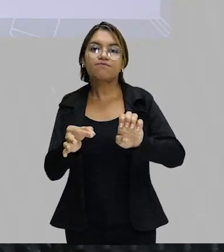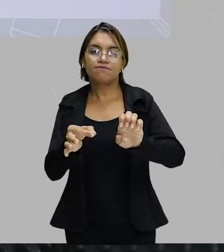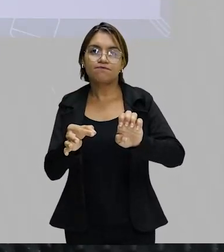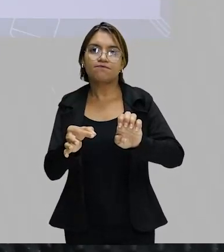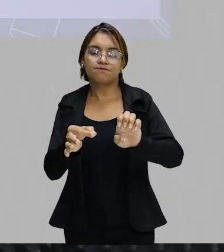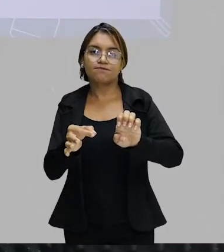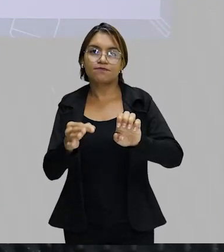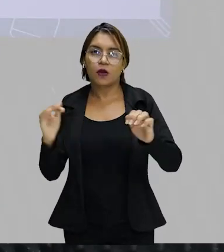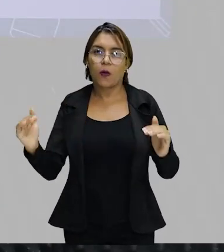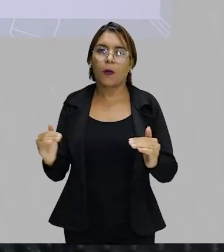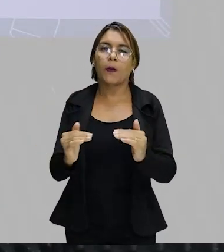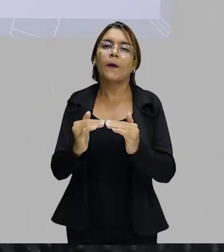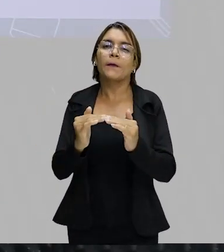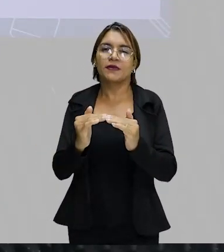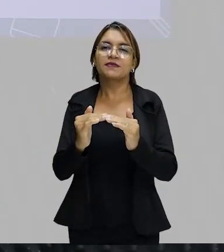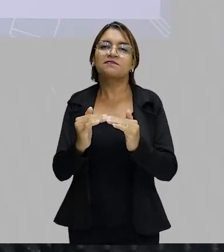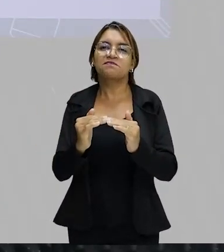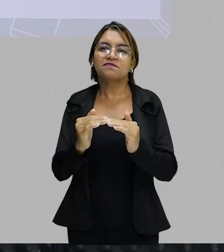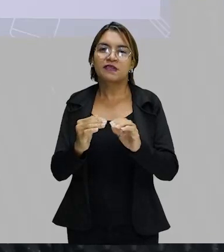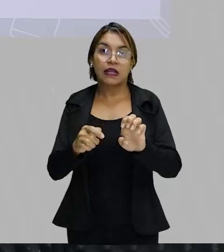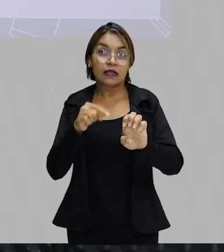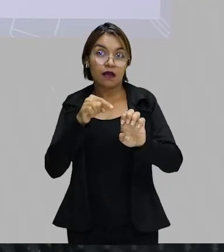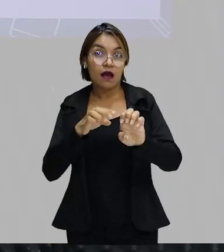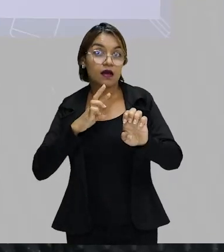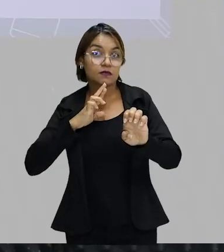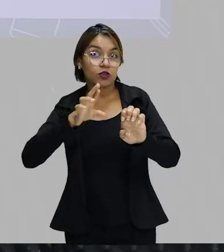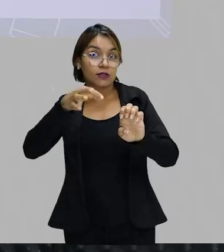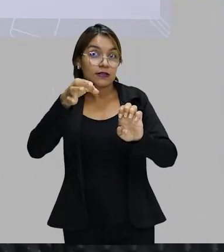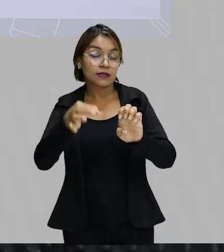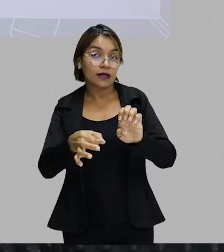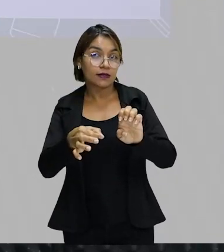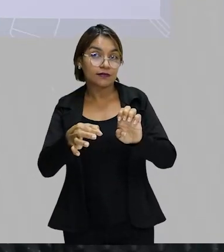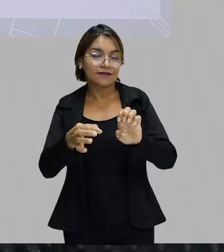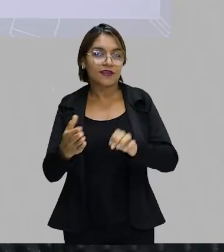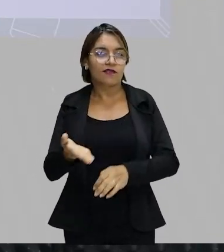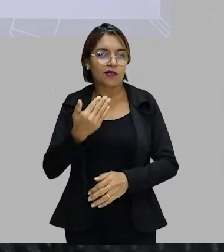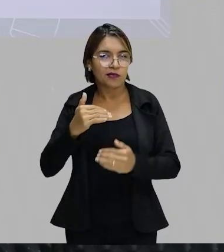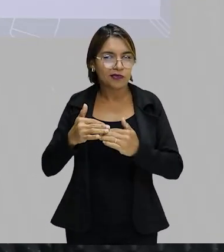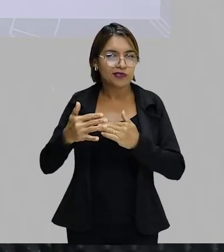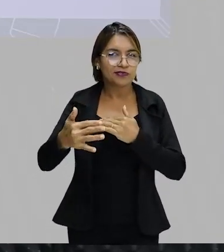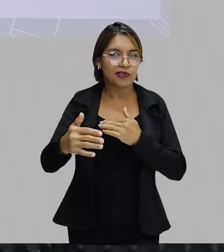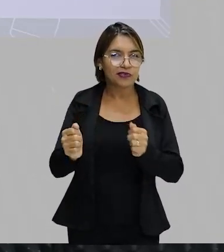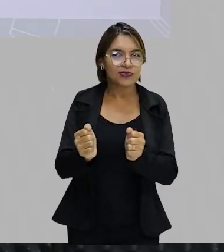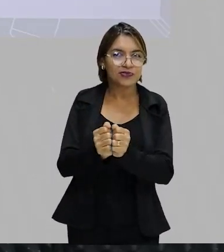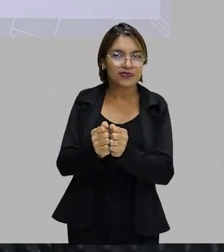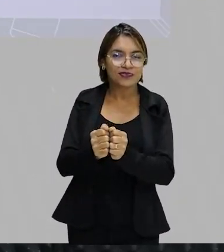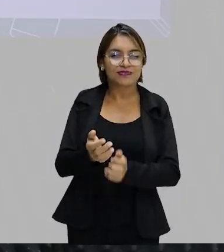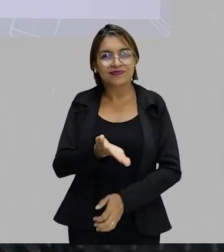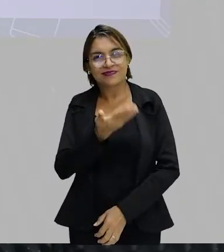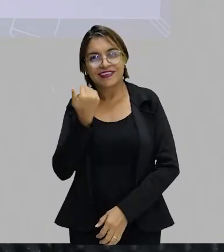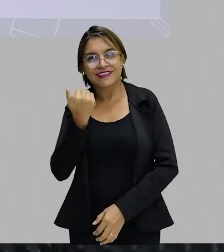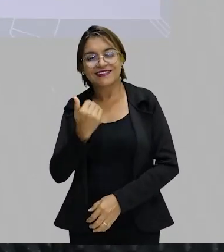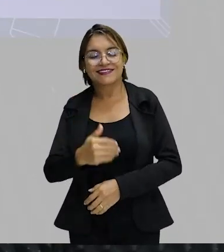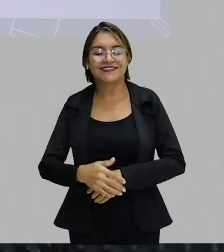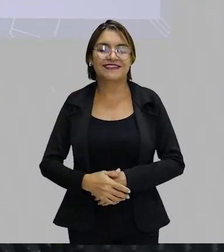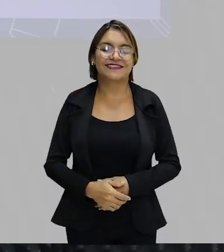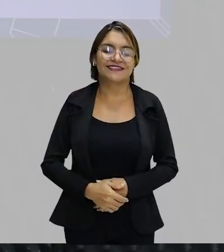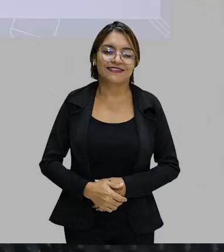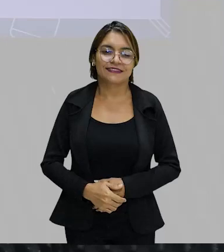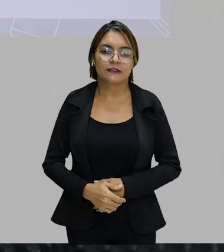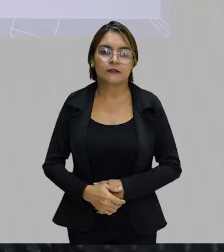alternativa adequada para a gente nesta questão, correto? Vamos lá? Vamos prosseguir? Vamos junto? Então, segue aqui